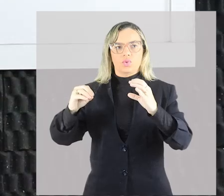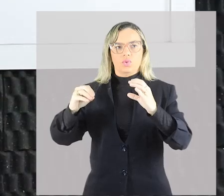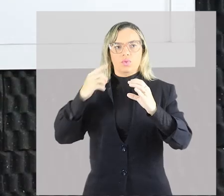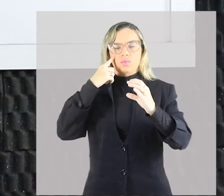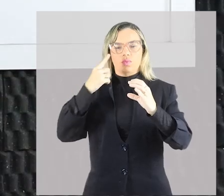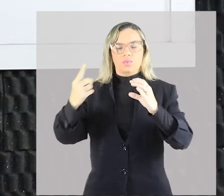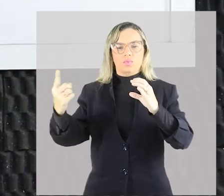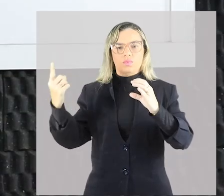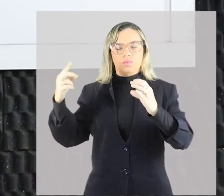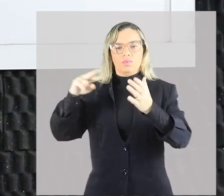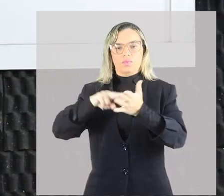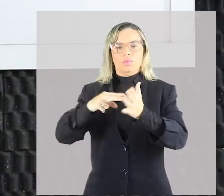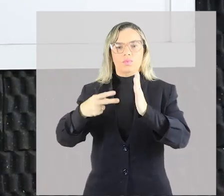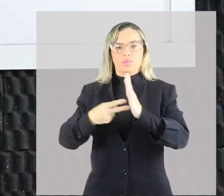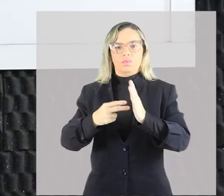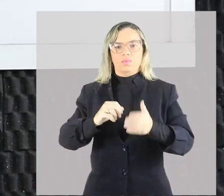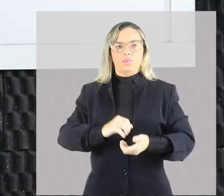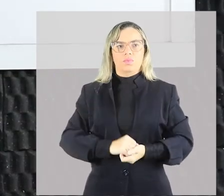Está contido.